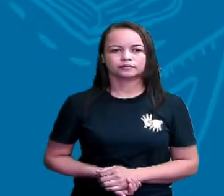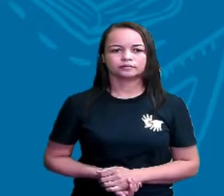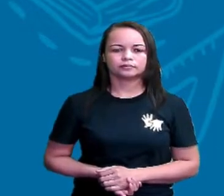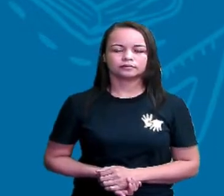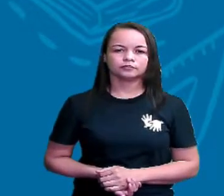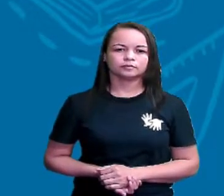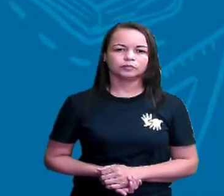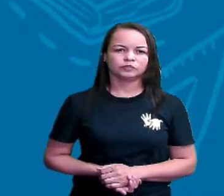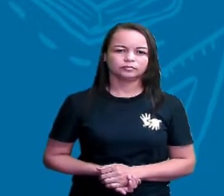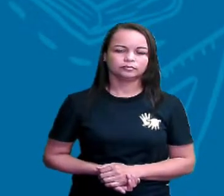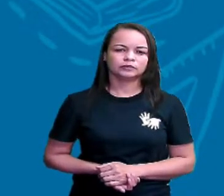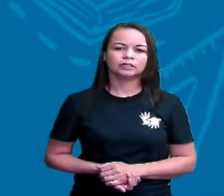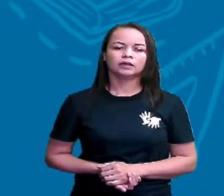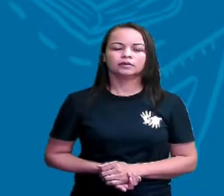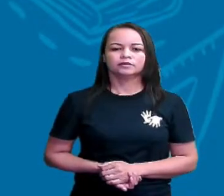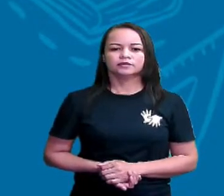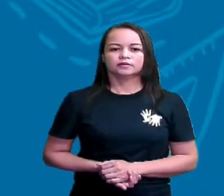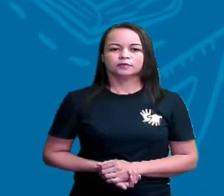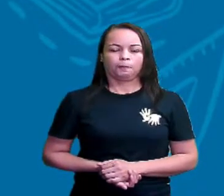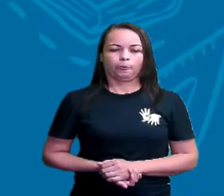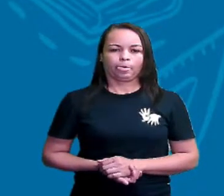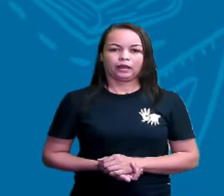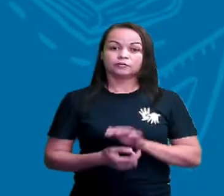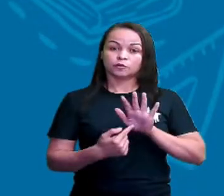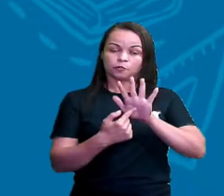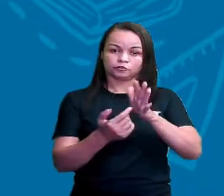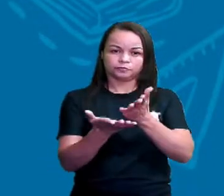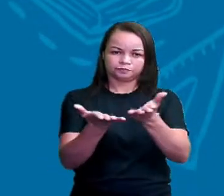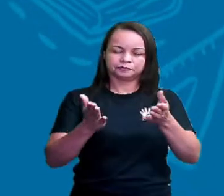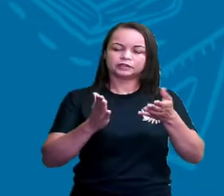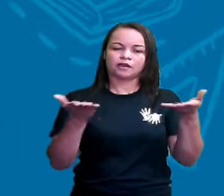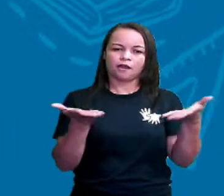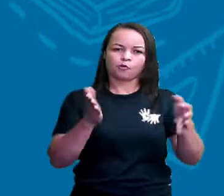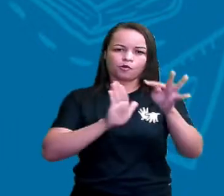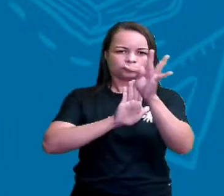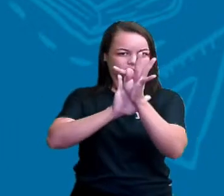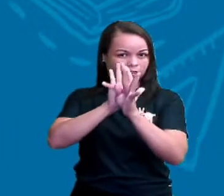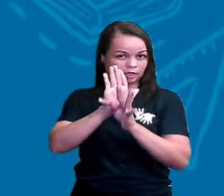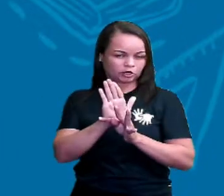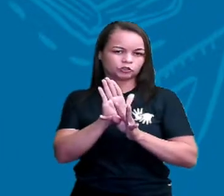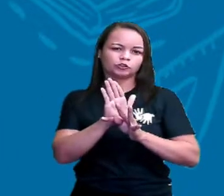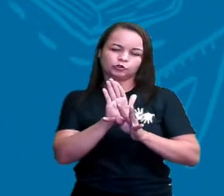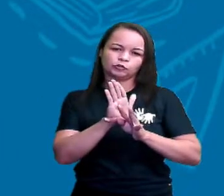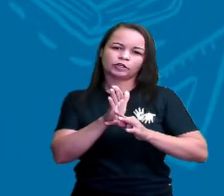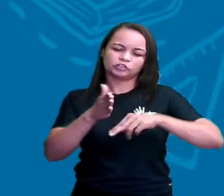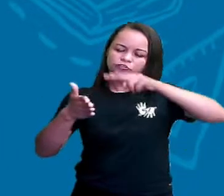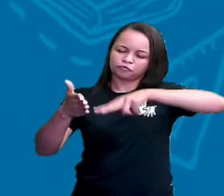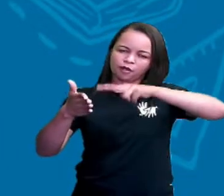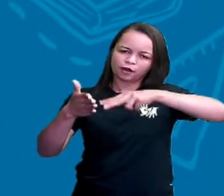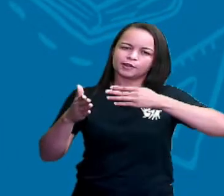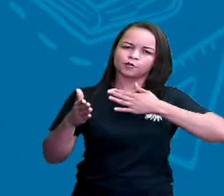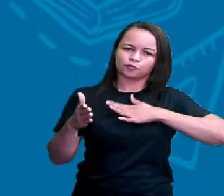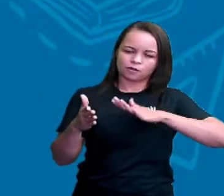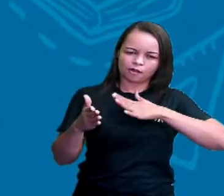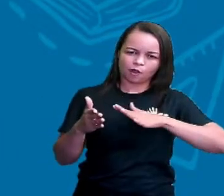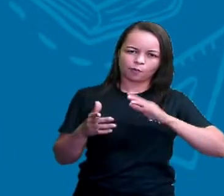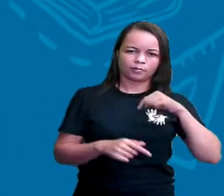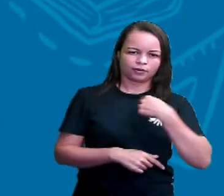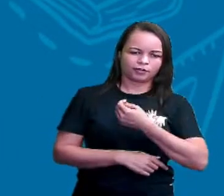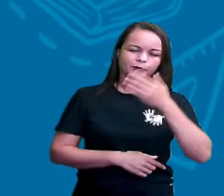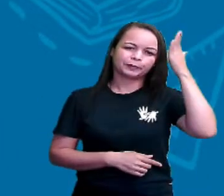E eu trouxe para vocês um textinho que a gente vai ler agora, certo? Pausadamente, com calma, para a gente entender,